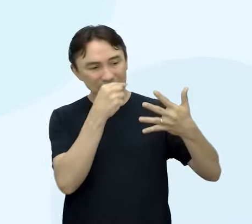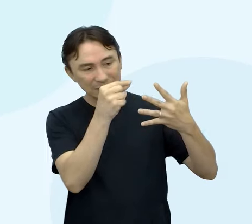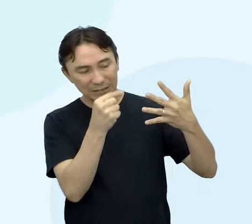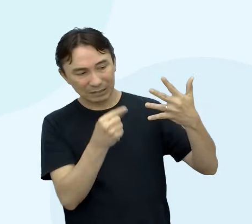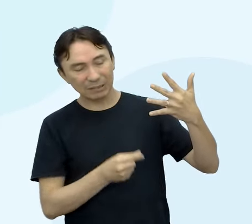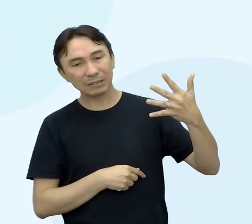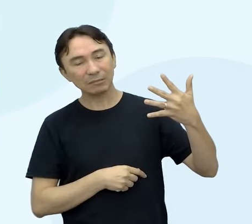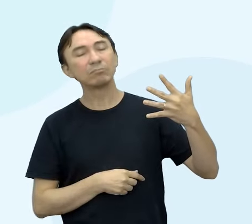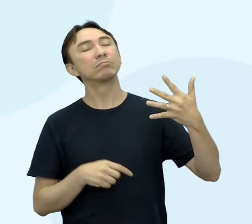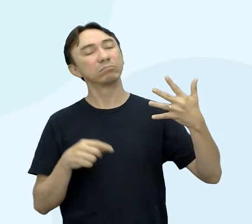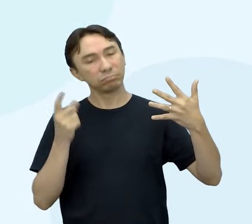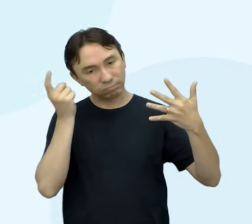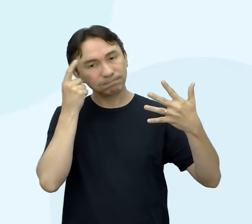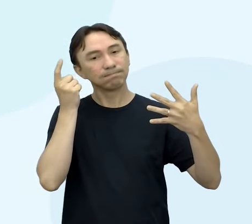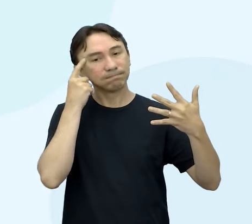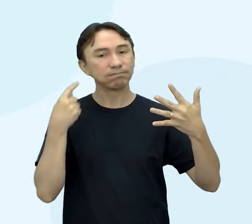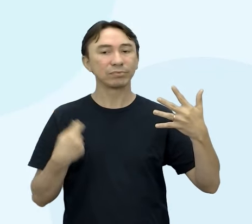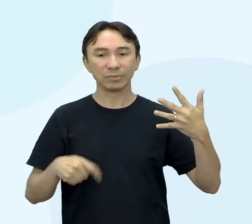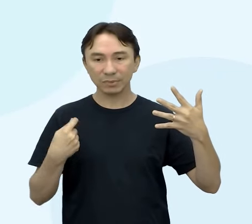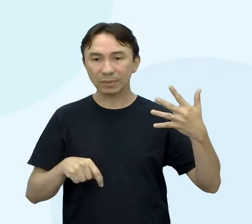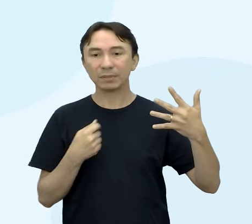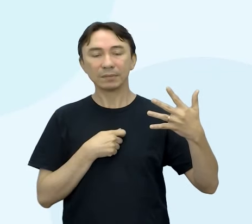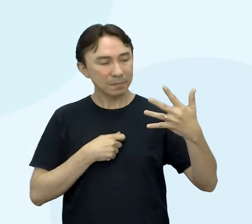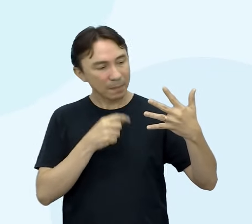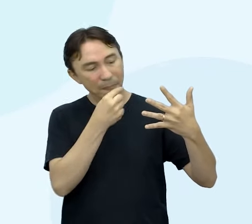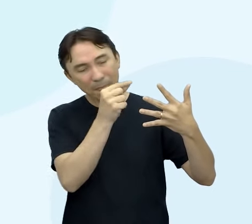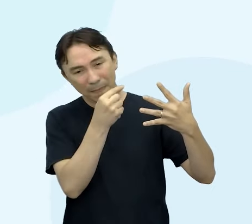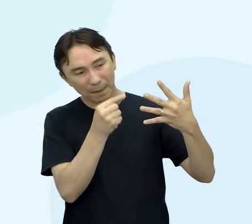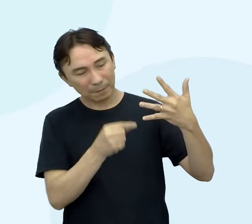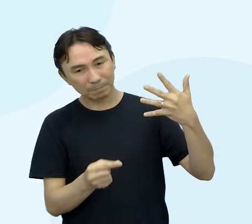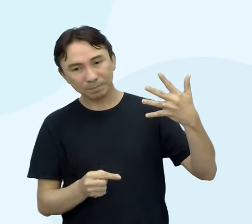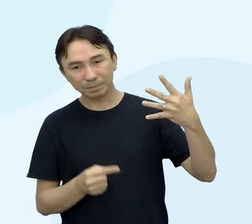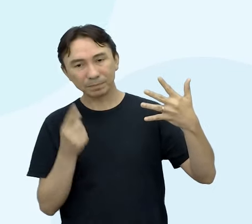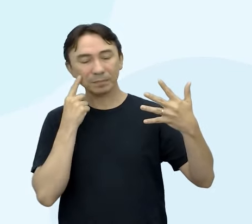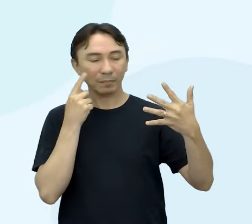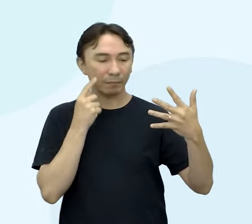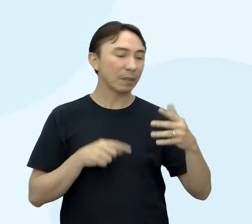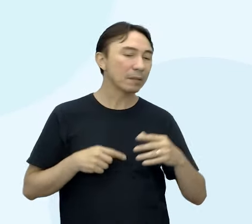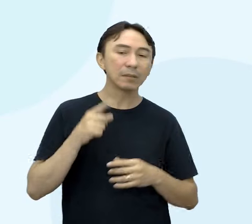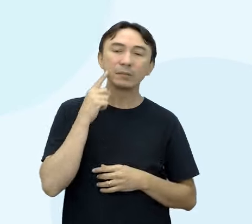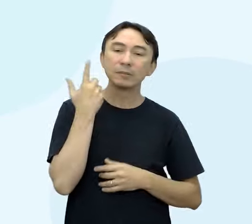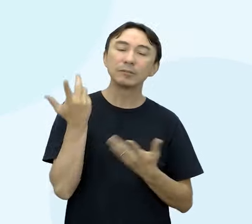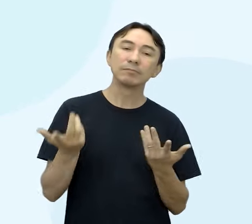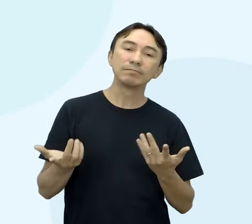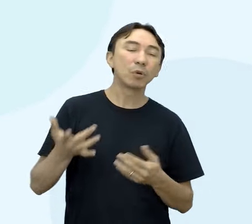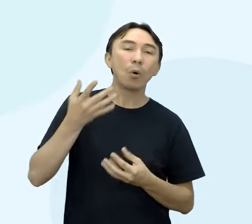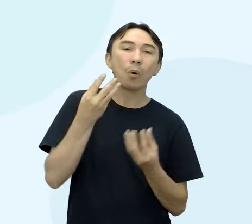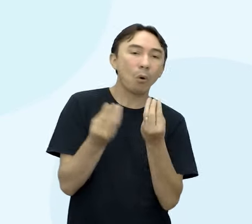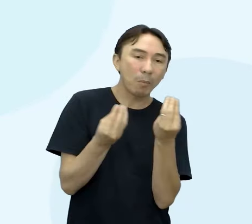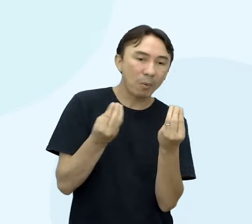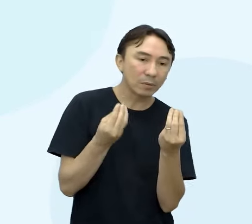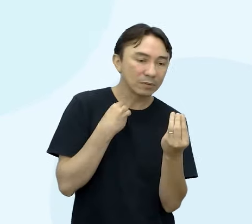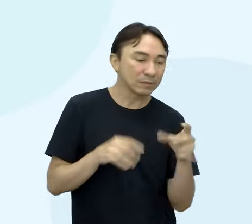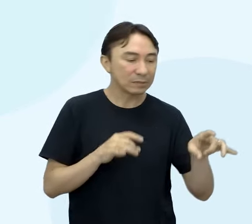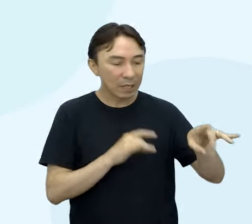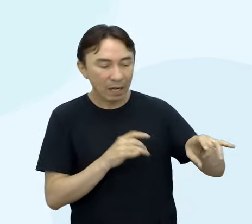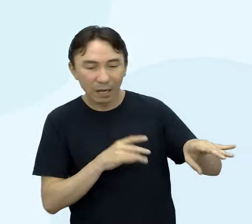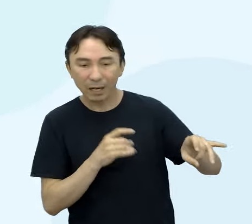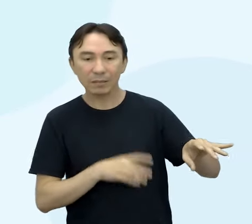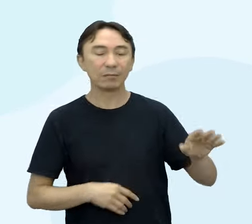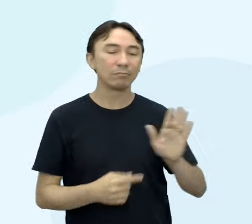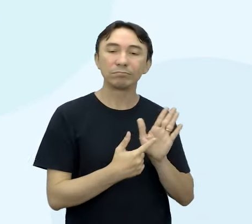no critério. E quando a gente está pensando em critério, a gente está pensando nos tipos de técnicas de amostragem. Então, como que a